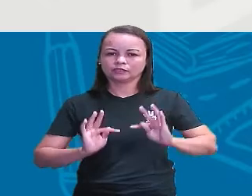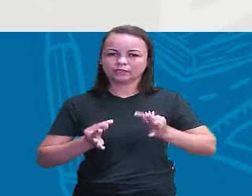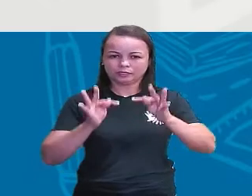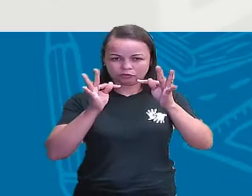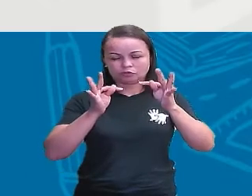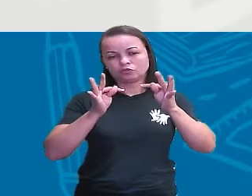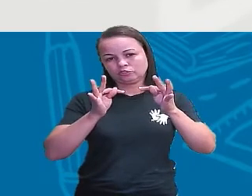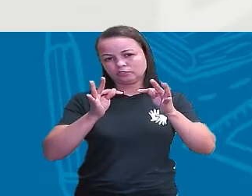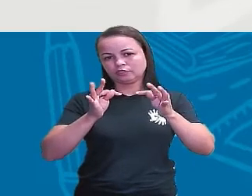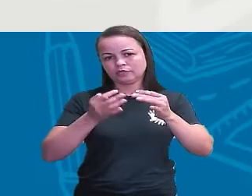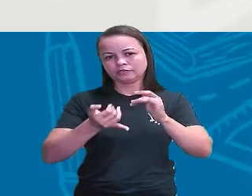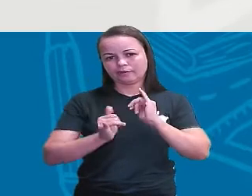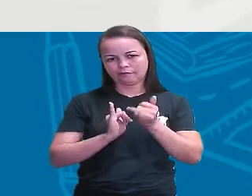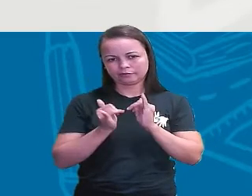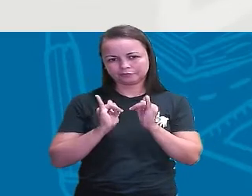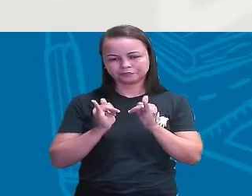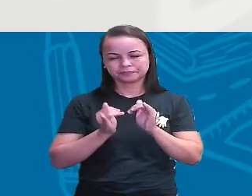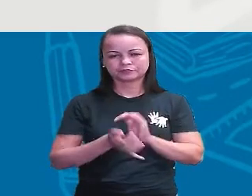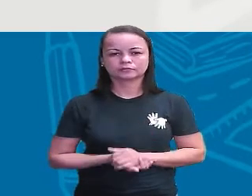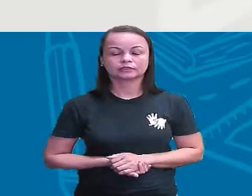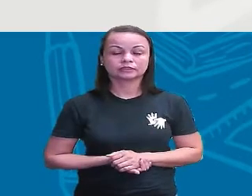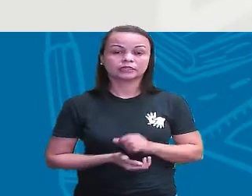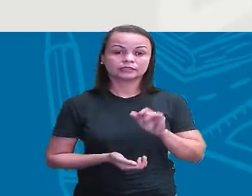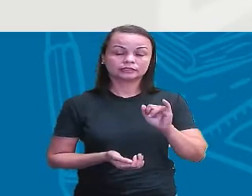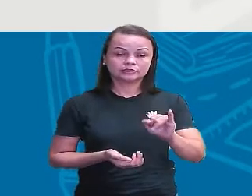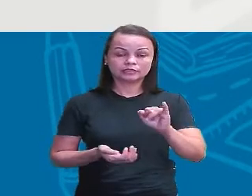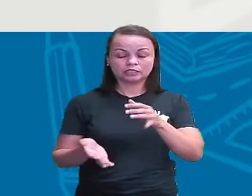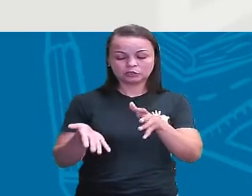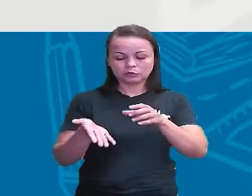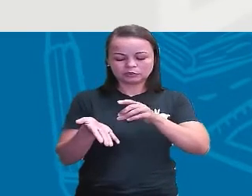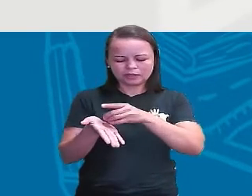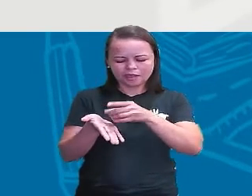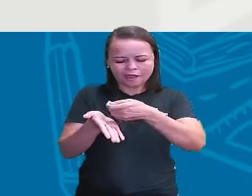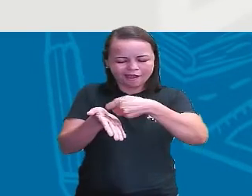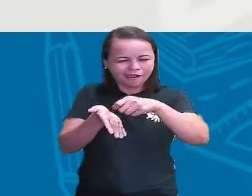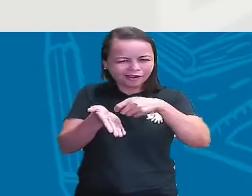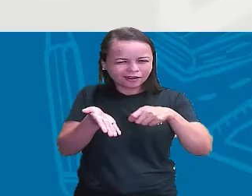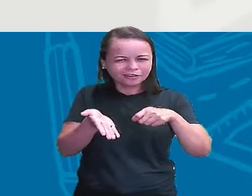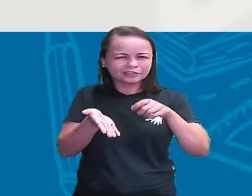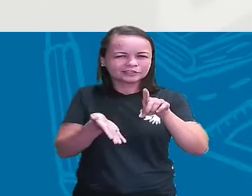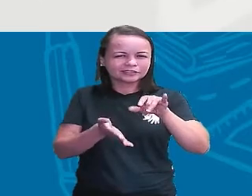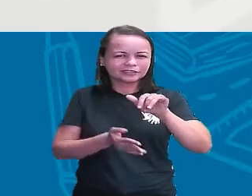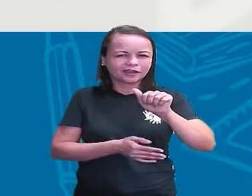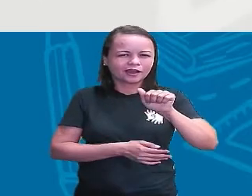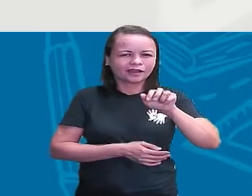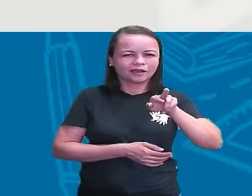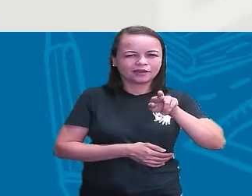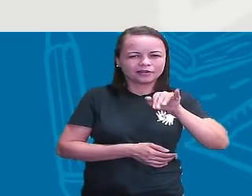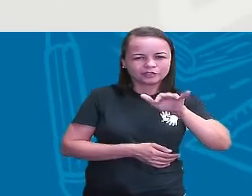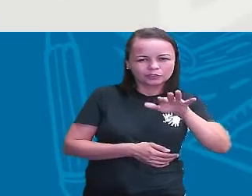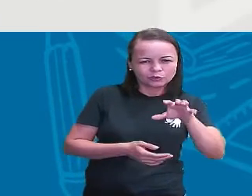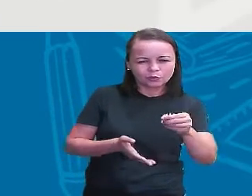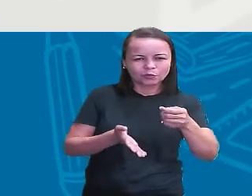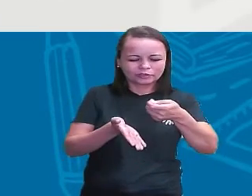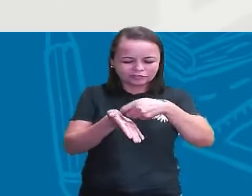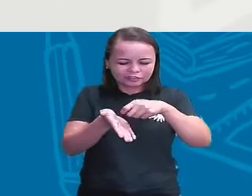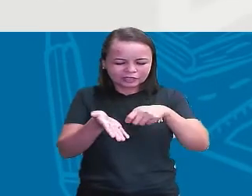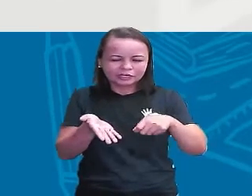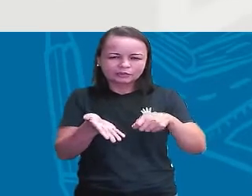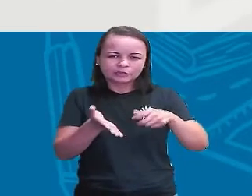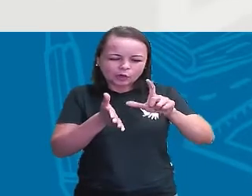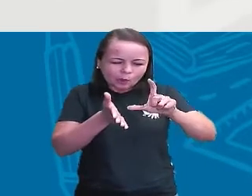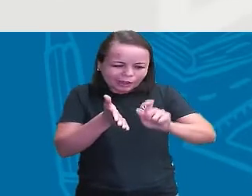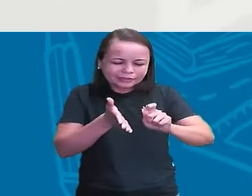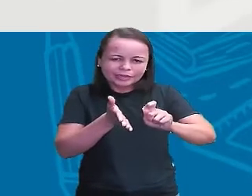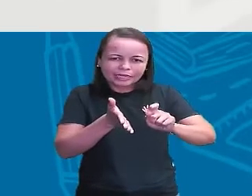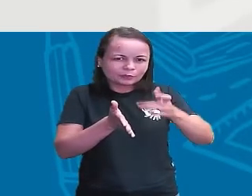da internet. Então, se o diário eu estava ali contando um pouco sobre o meu dia a dia, escrevendo, botando caderno para ninguém ver, hoje em dia eu